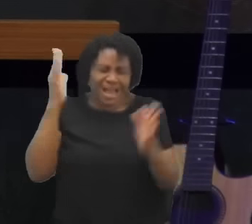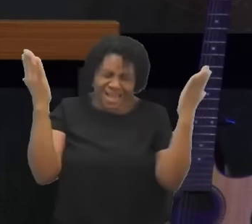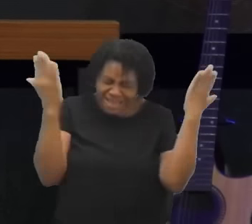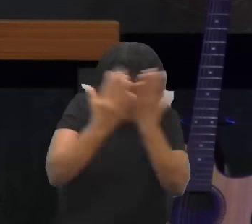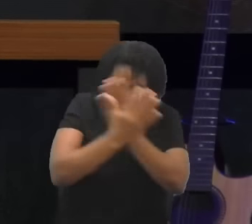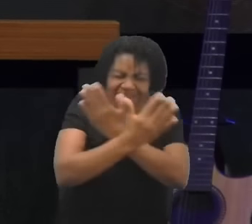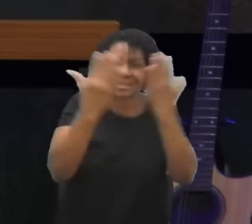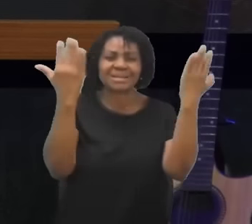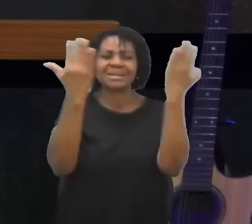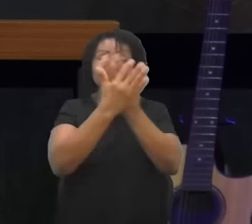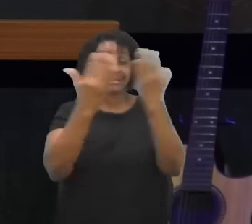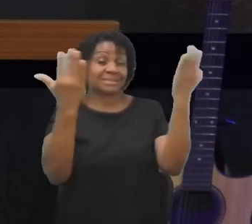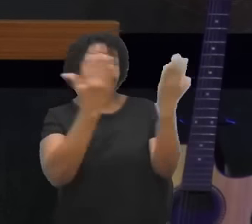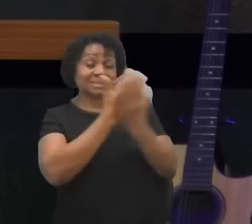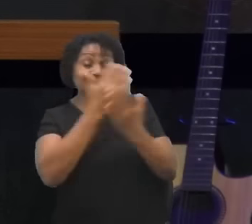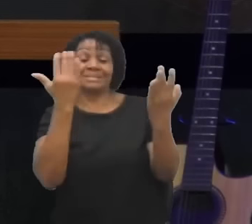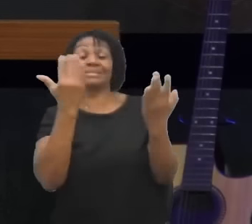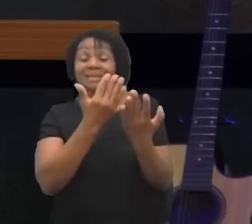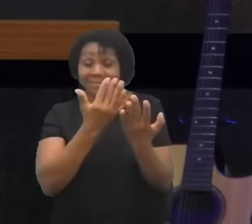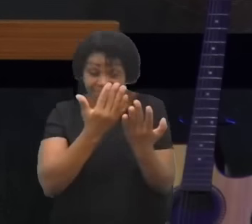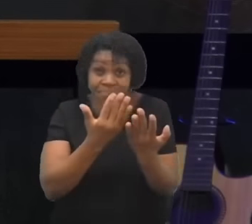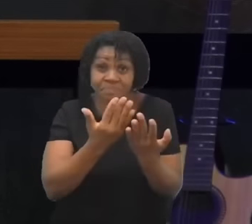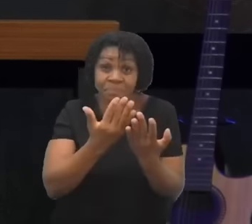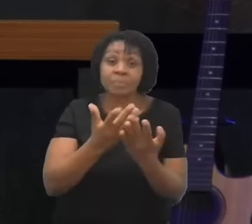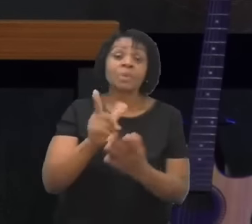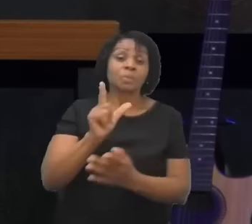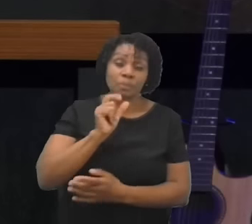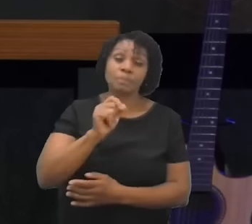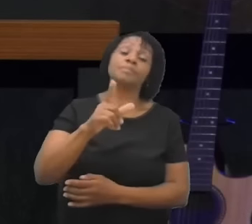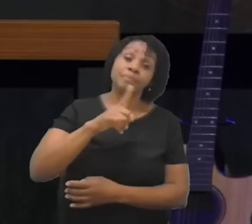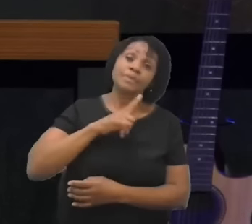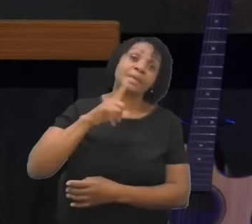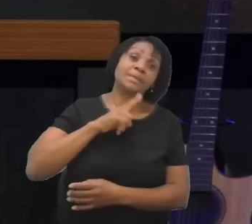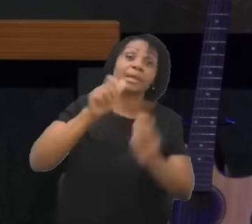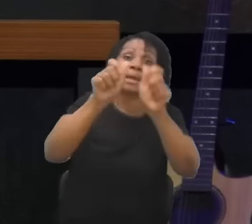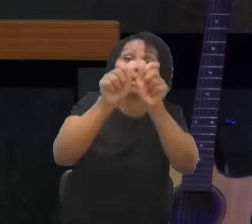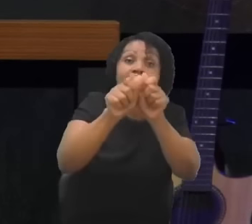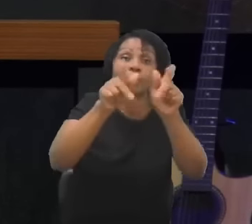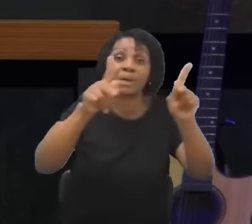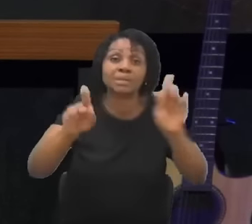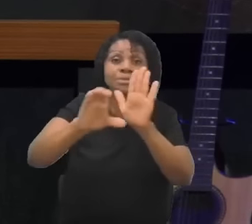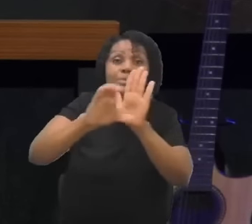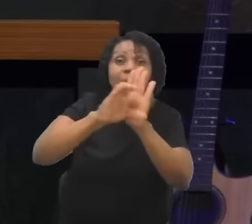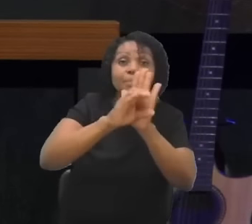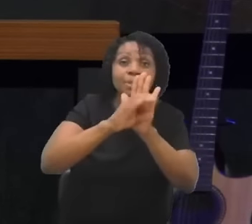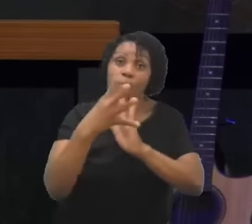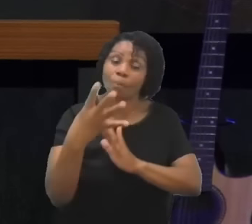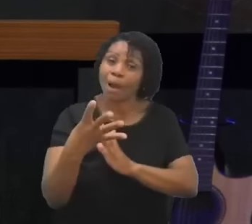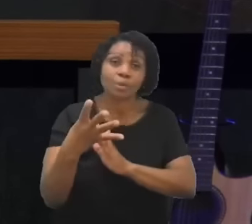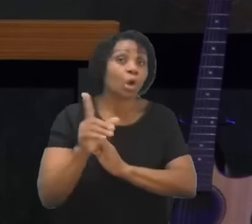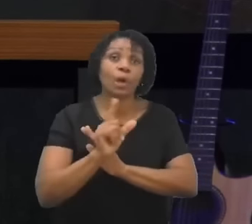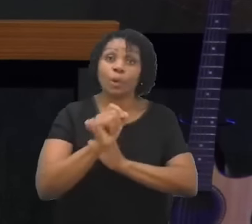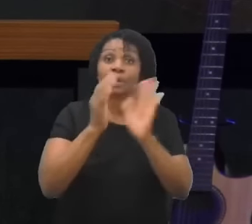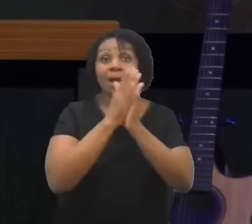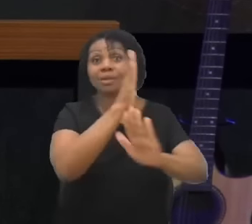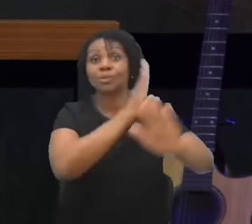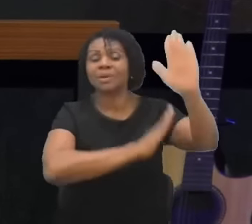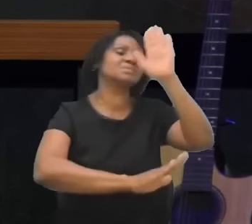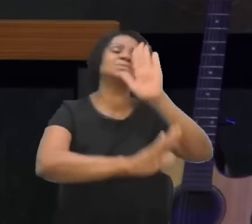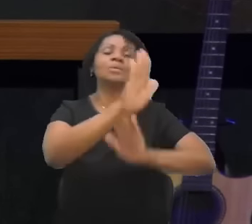de tanta luz que você tem. E o que tem aqui no, em Apocalipse capítulo 4 é pura